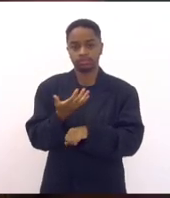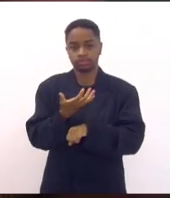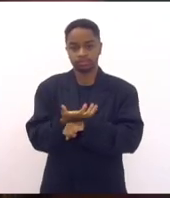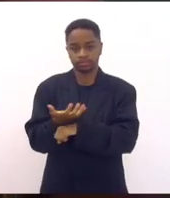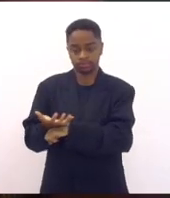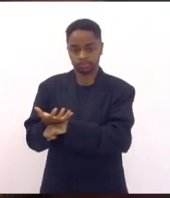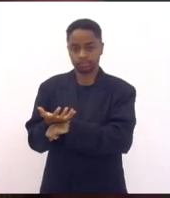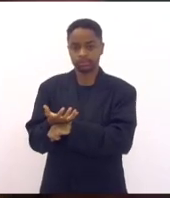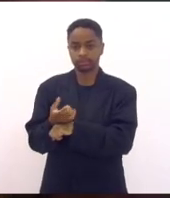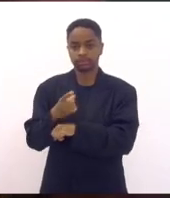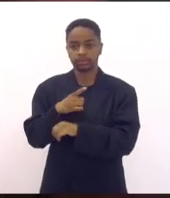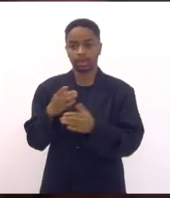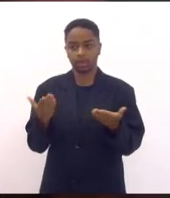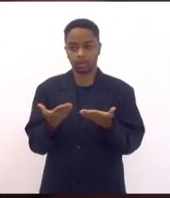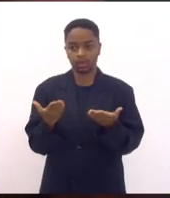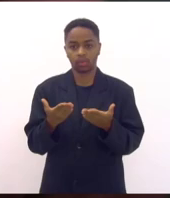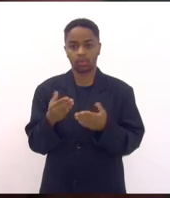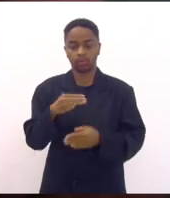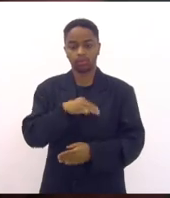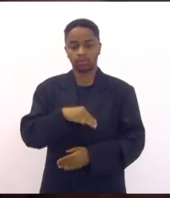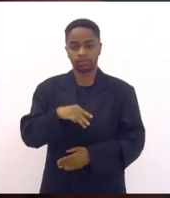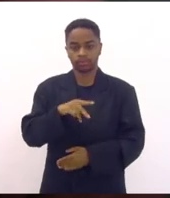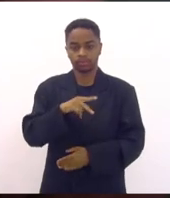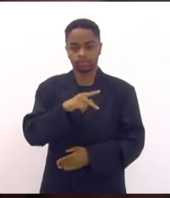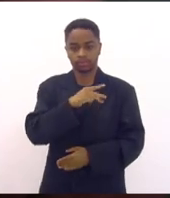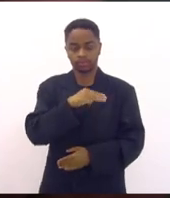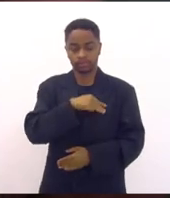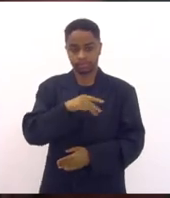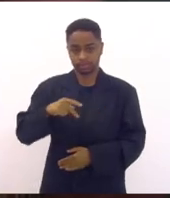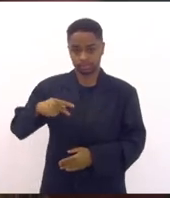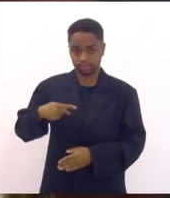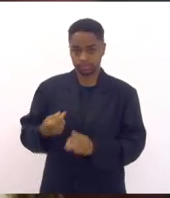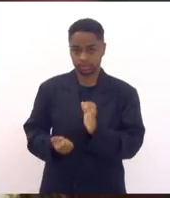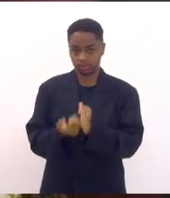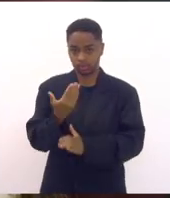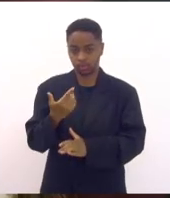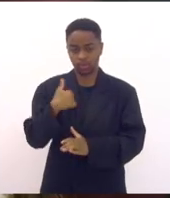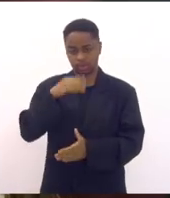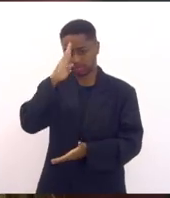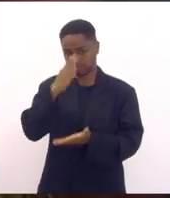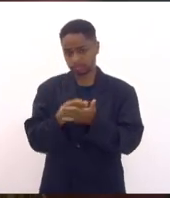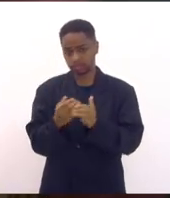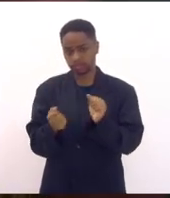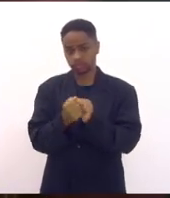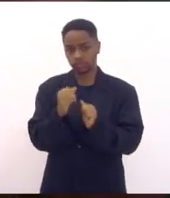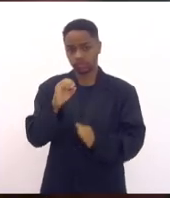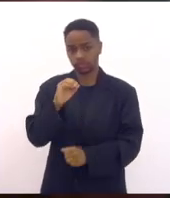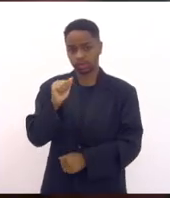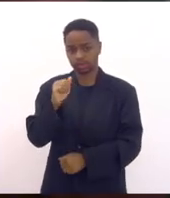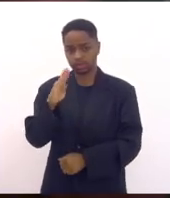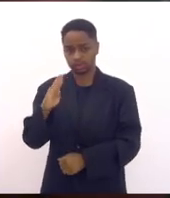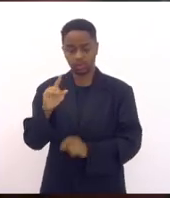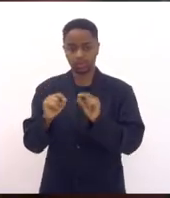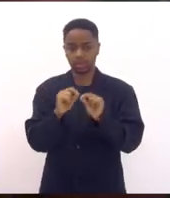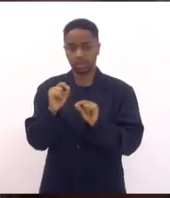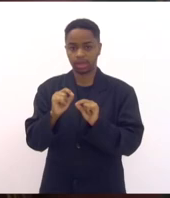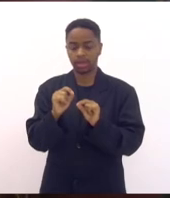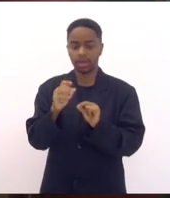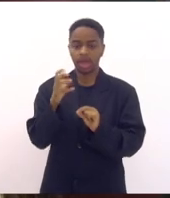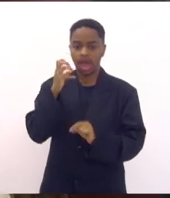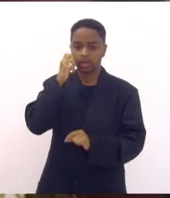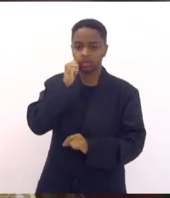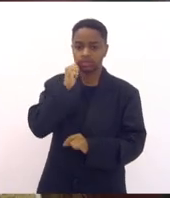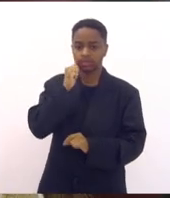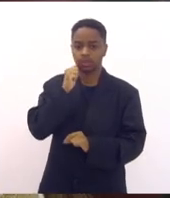eh o Ministério Público lançou e eu creio junto com a OAB a doação Legal